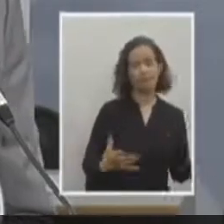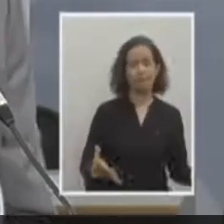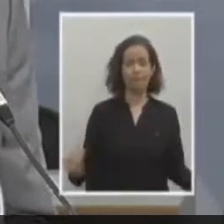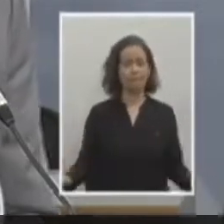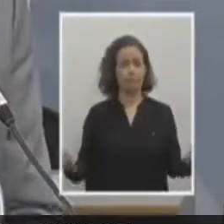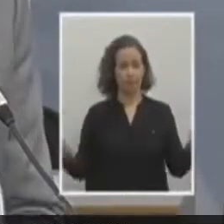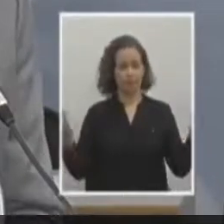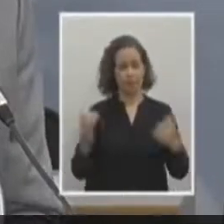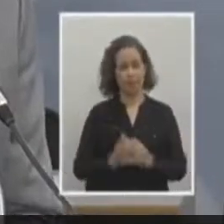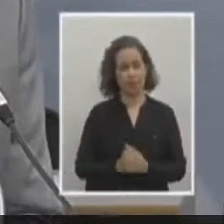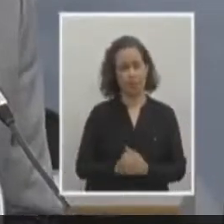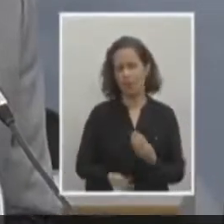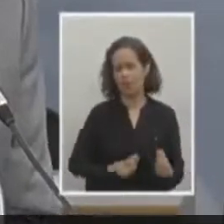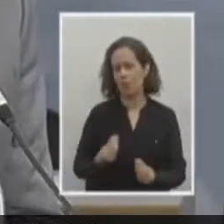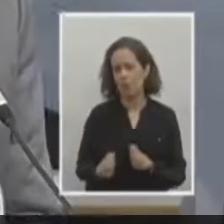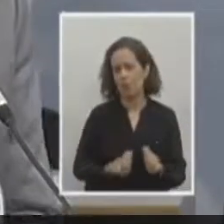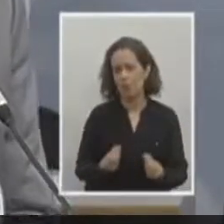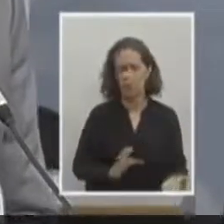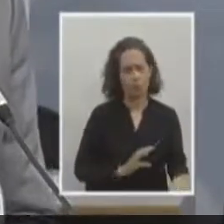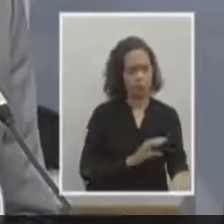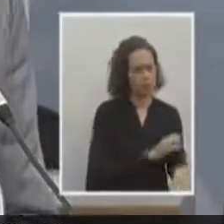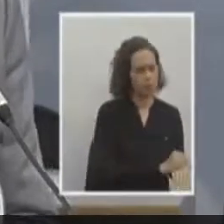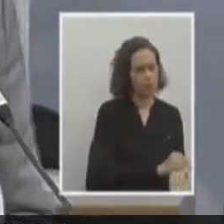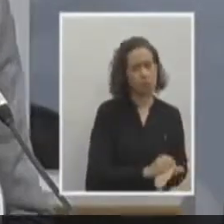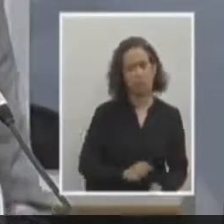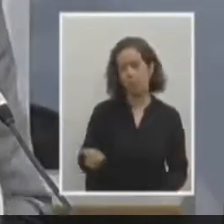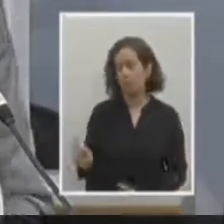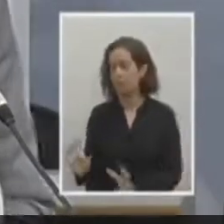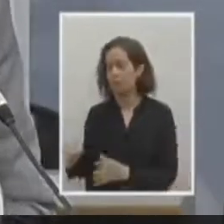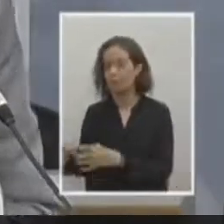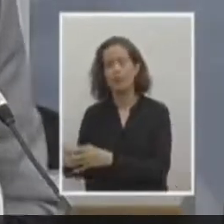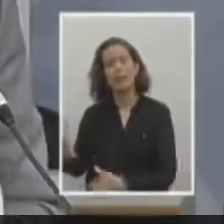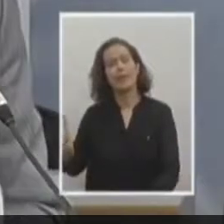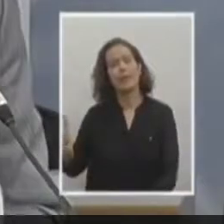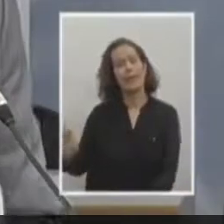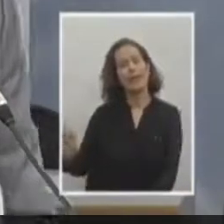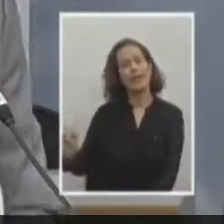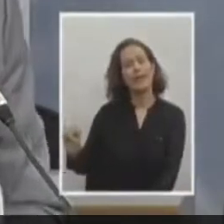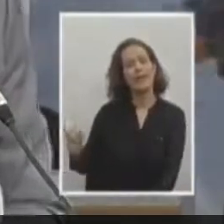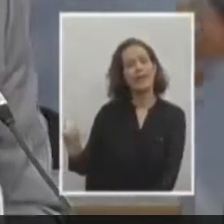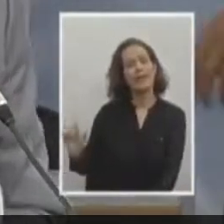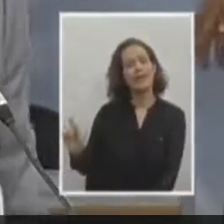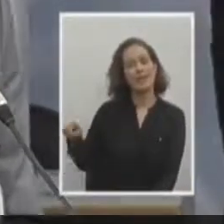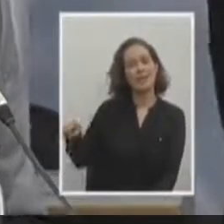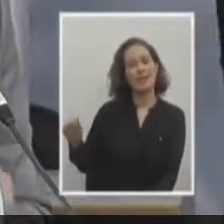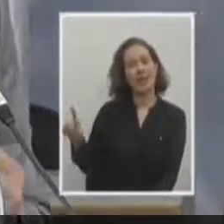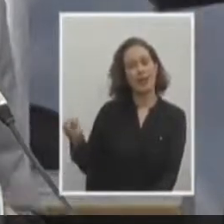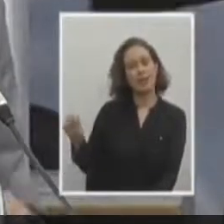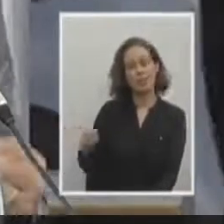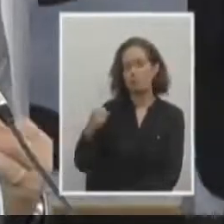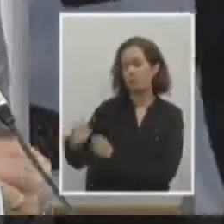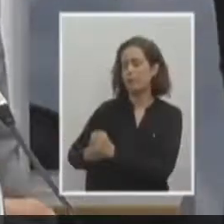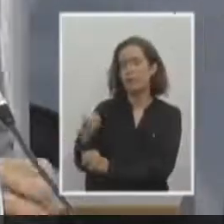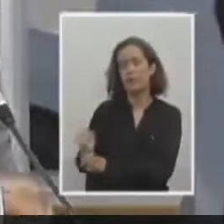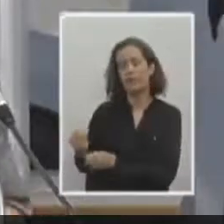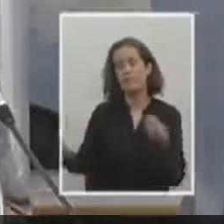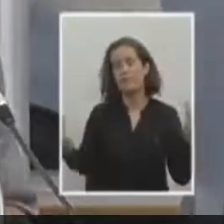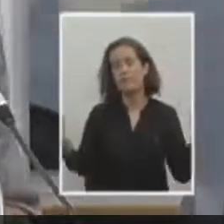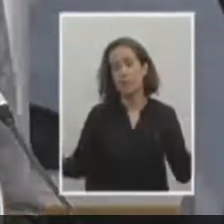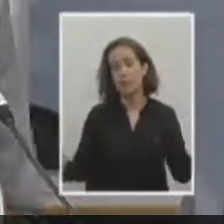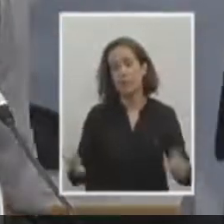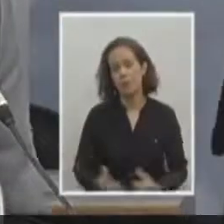Como que vão ser os designados no ano que vem? Então, essa comissão aqui, esses deputados aqui, têm que achar o